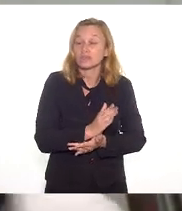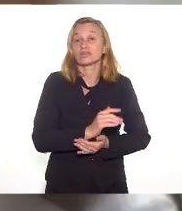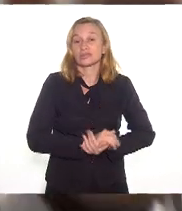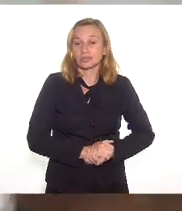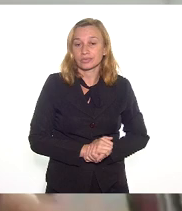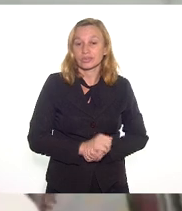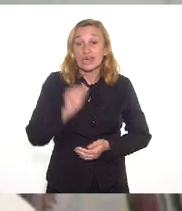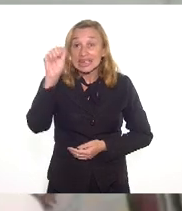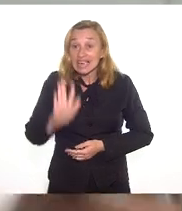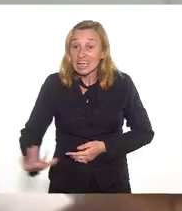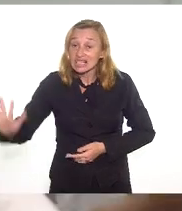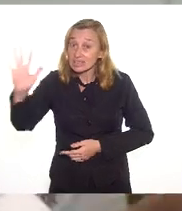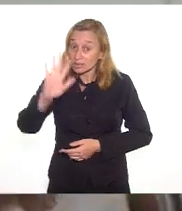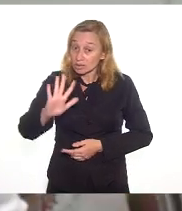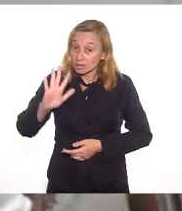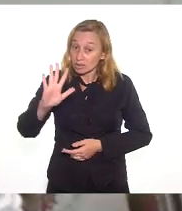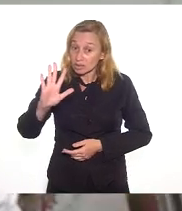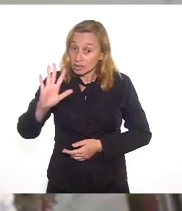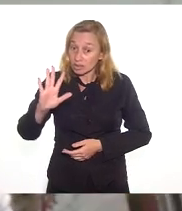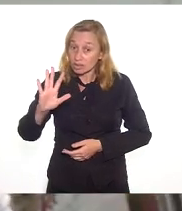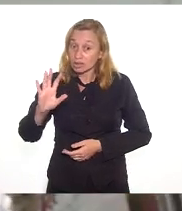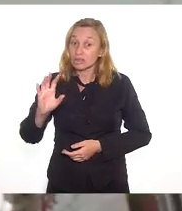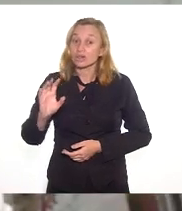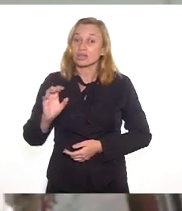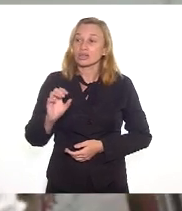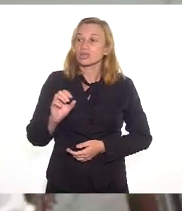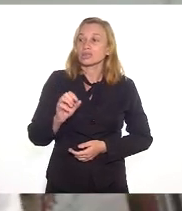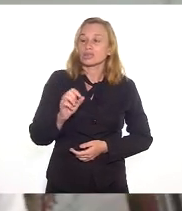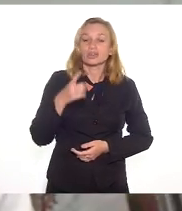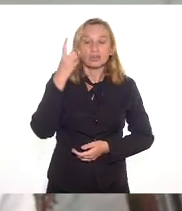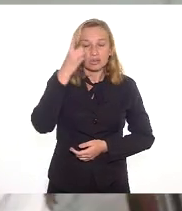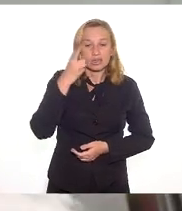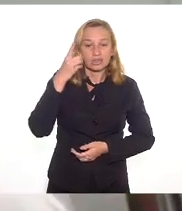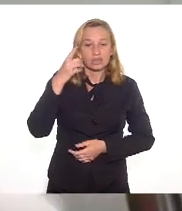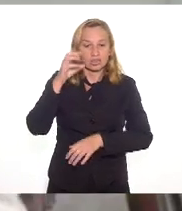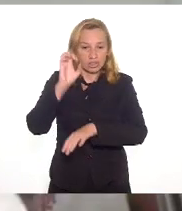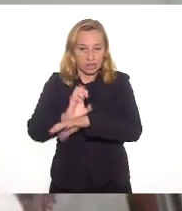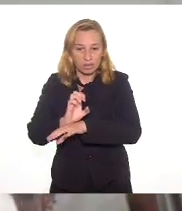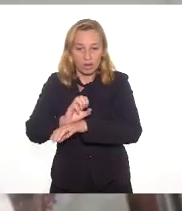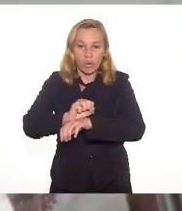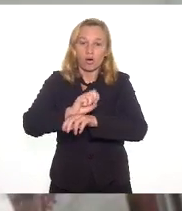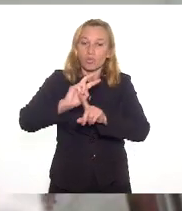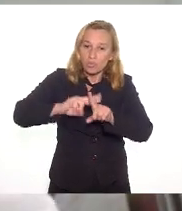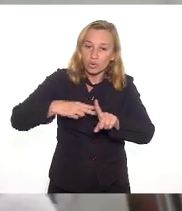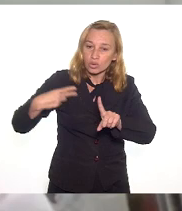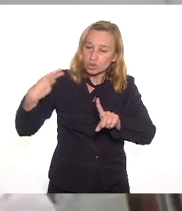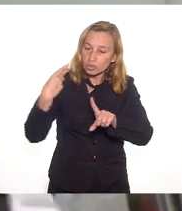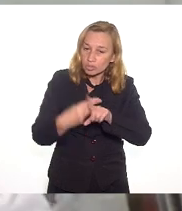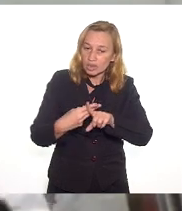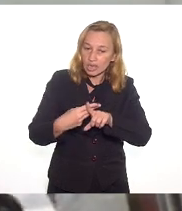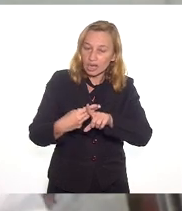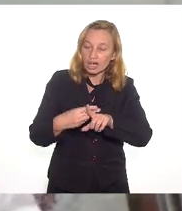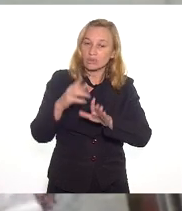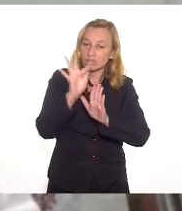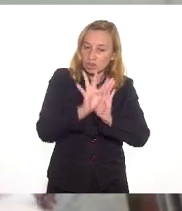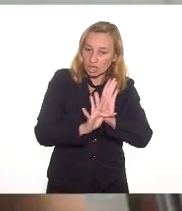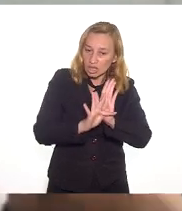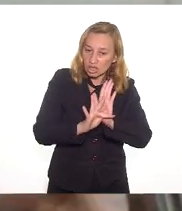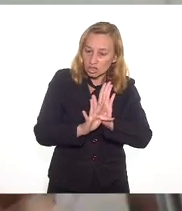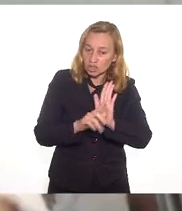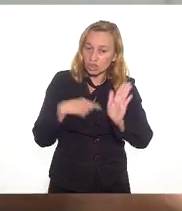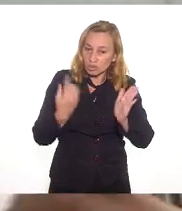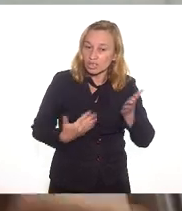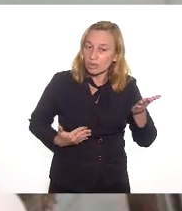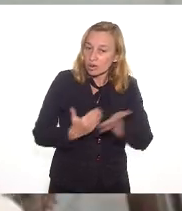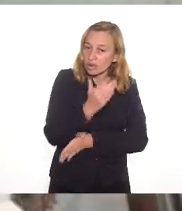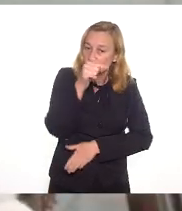projeção nacional, inúmeros parlamentos estaduais também multiplicaram o mesmo texto da lei que aprovamos aqui, que eu tenho